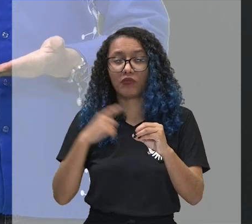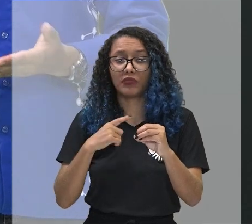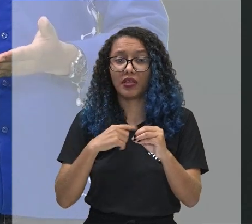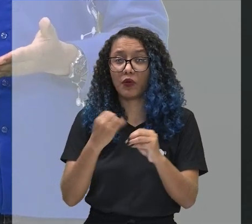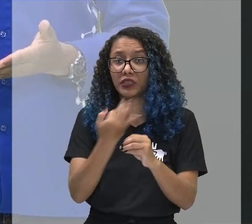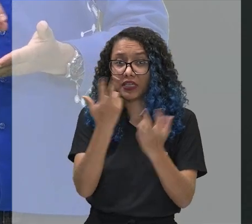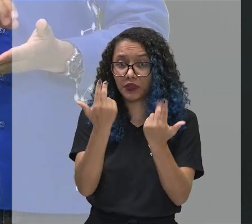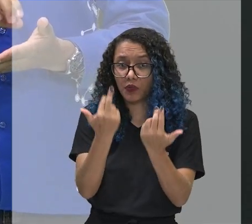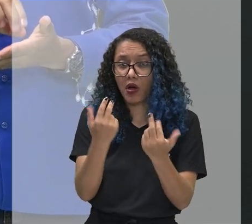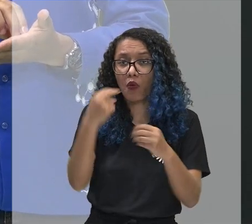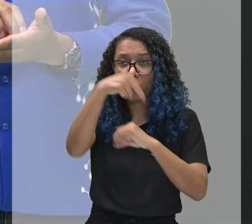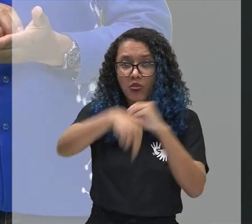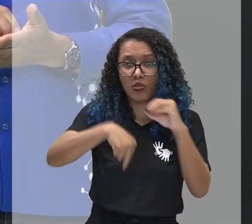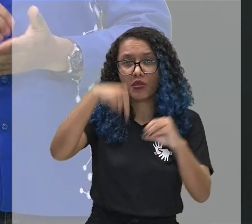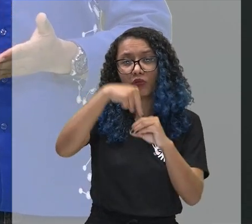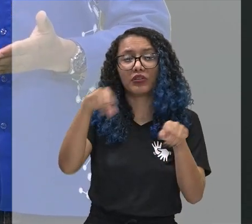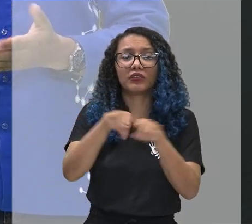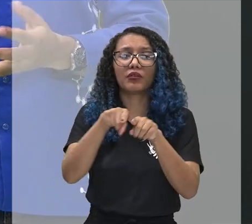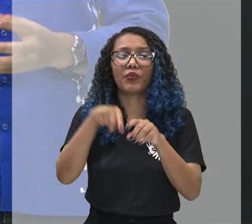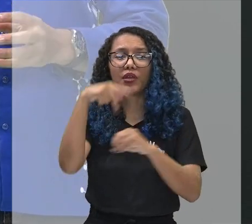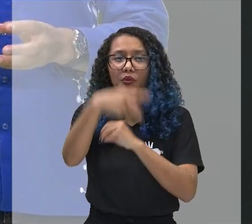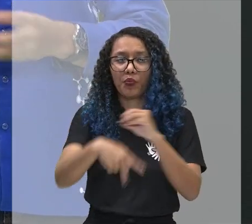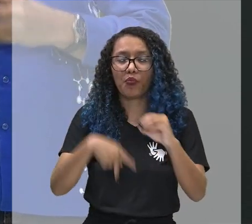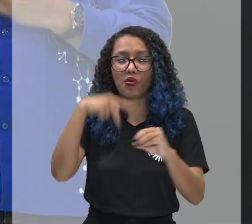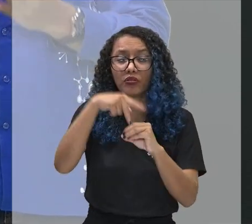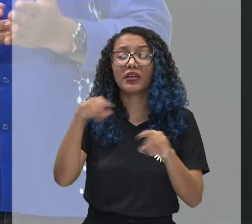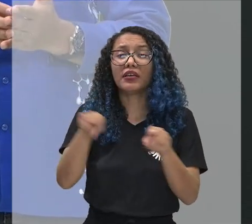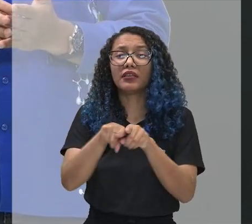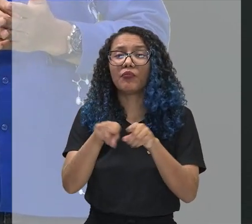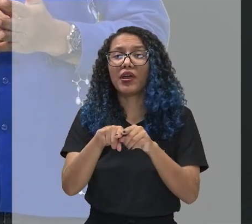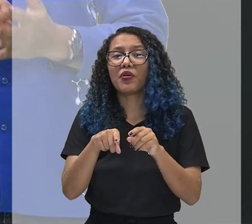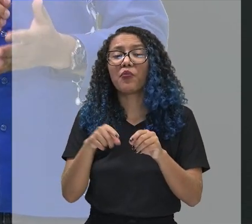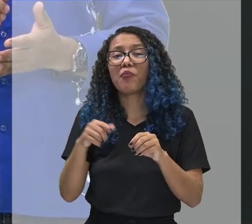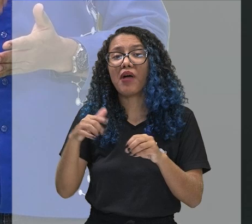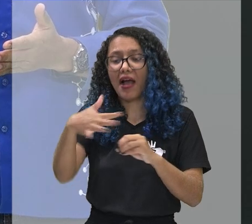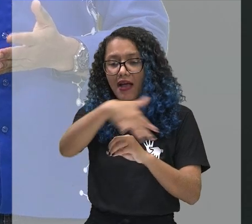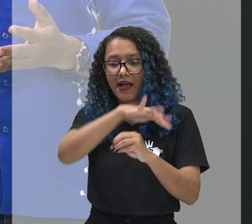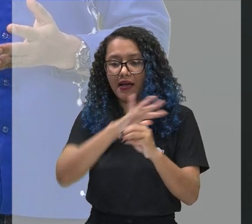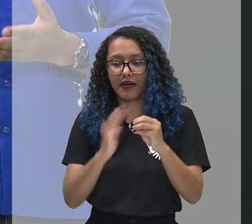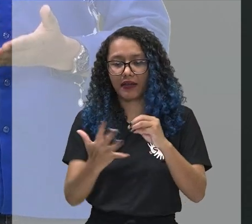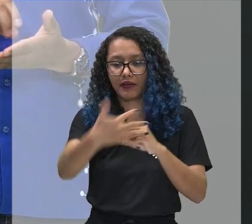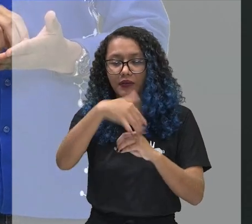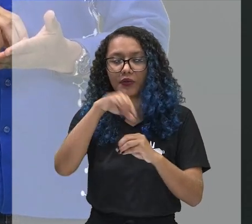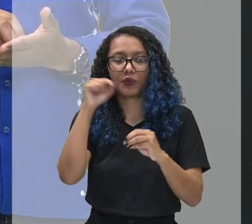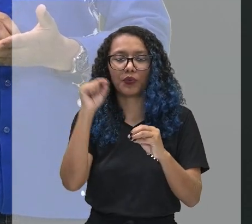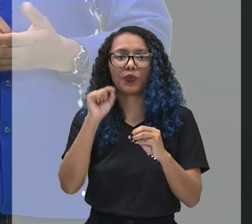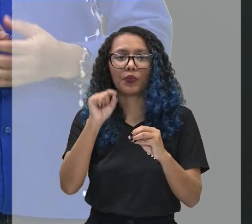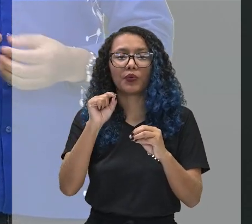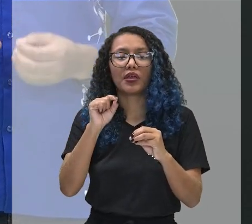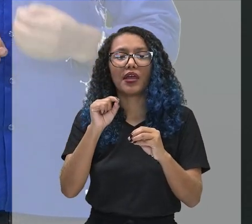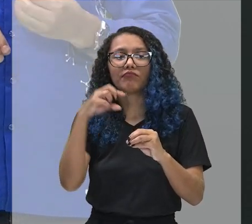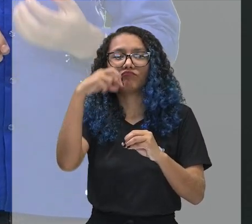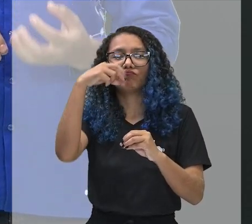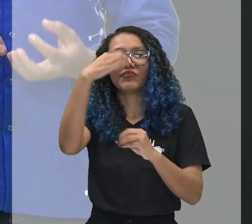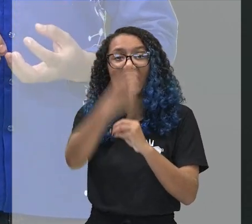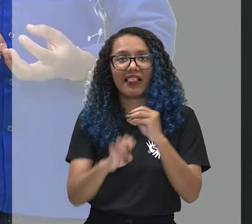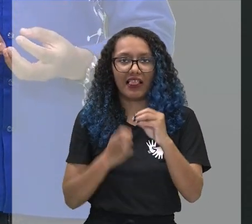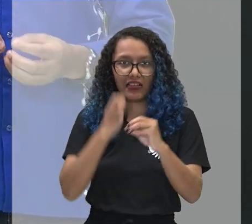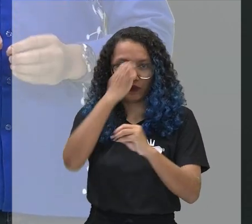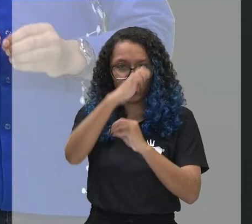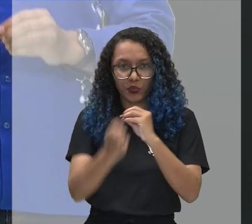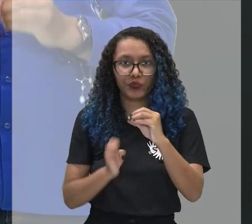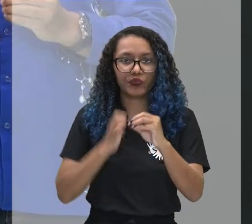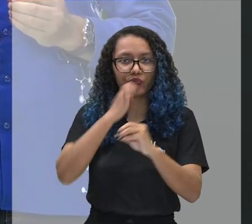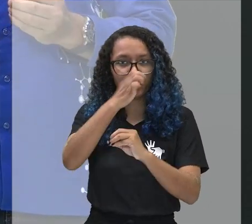e nêutrons, e aí tem uma eletrosfera, tem uma estrutura por onde circulam, por onde se movimentam os